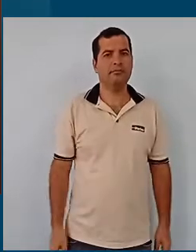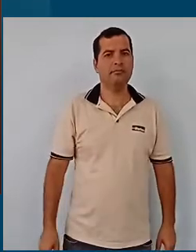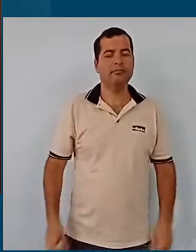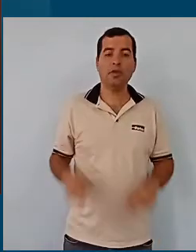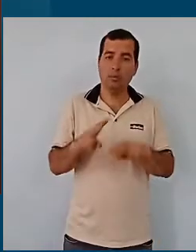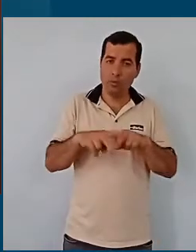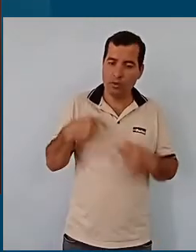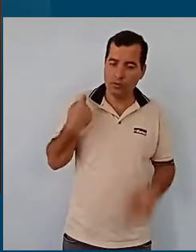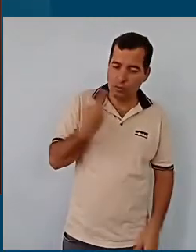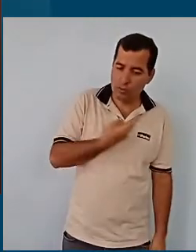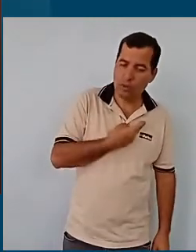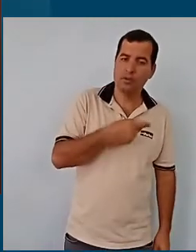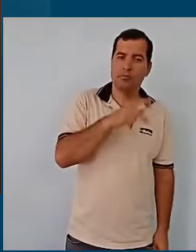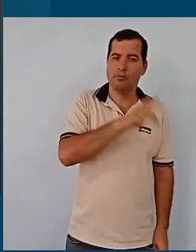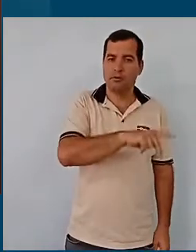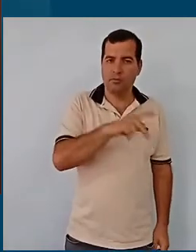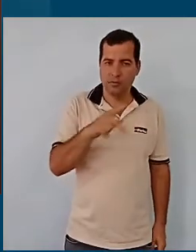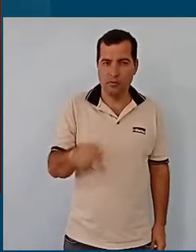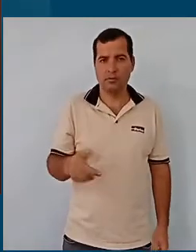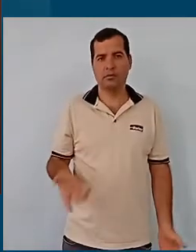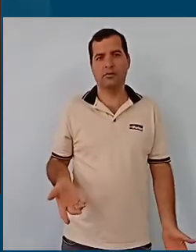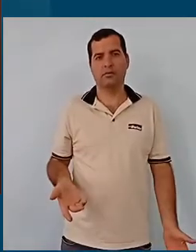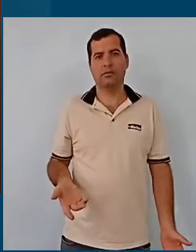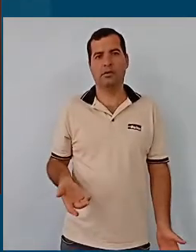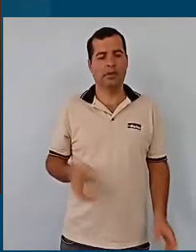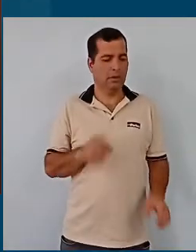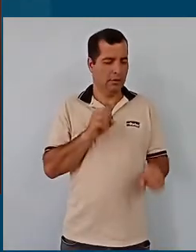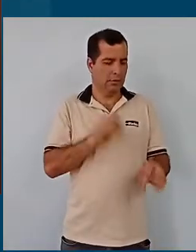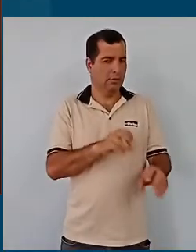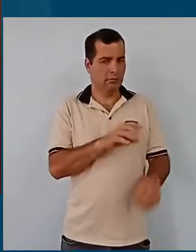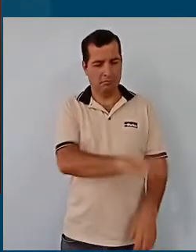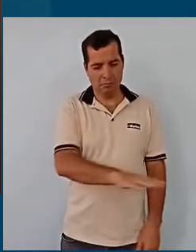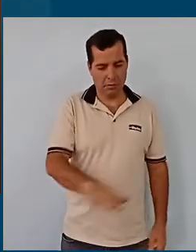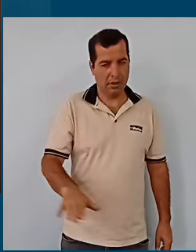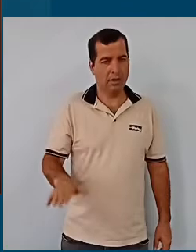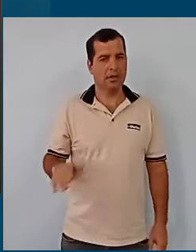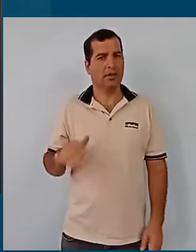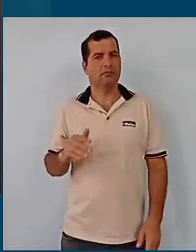nós, professores da infância,